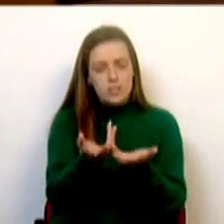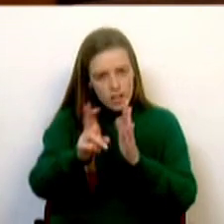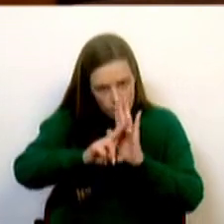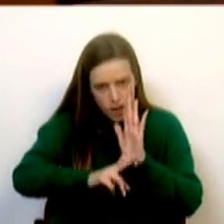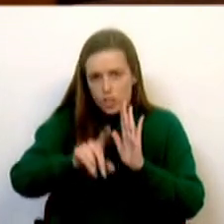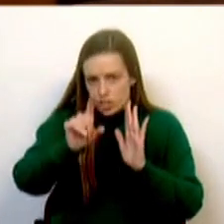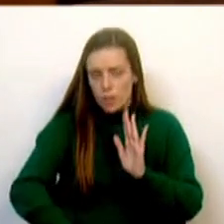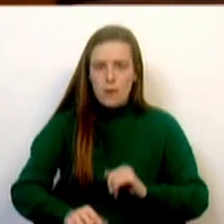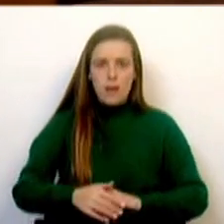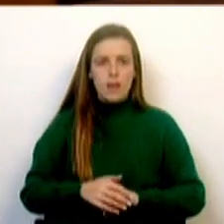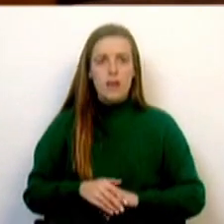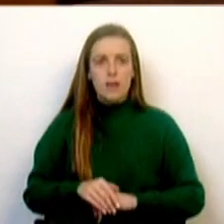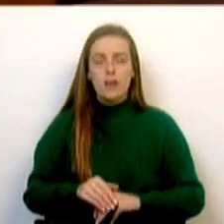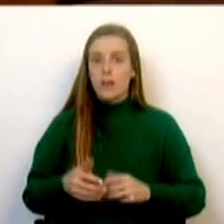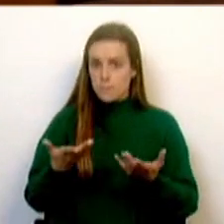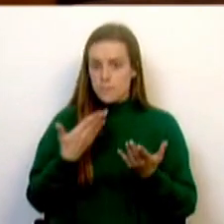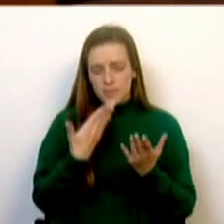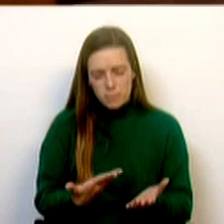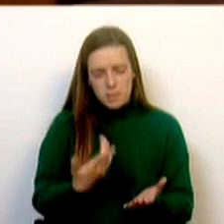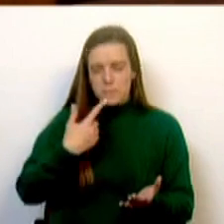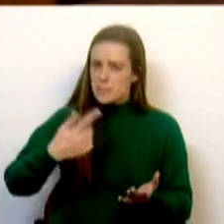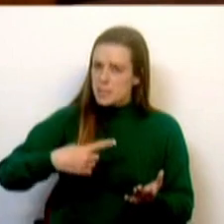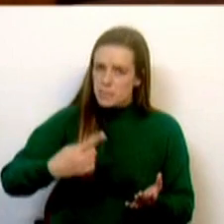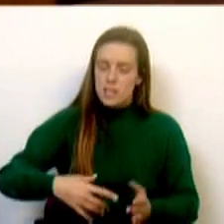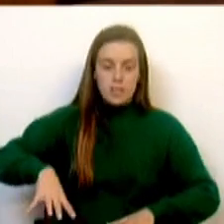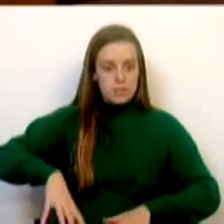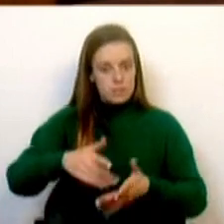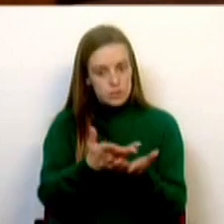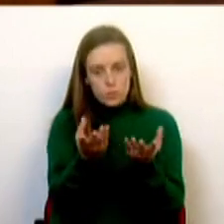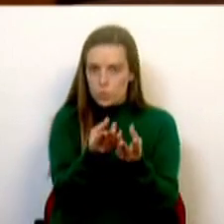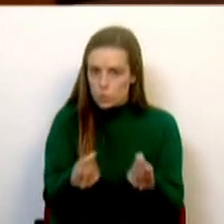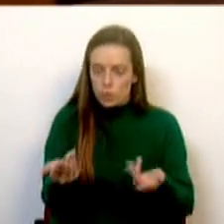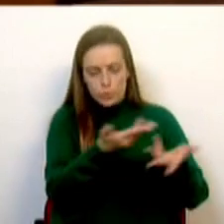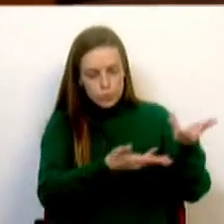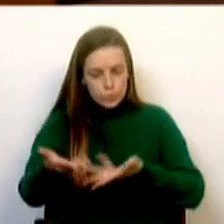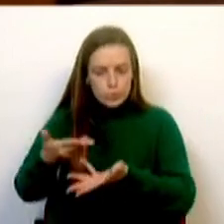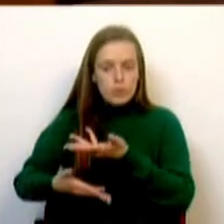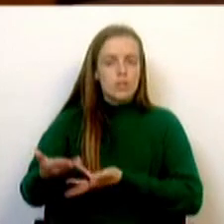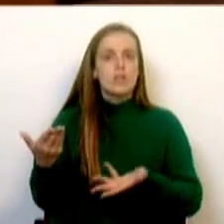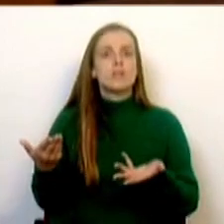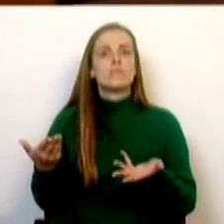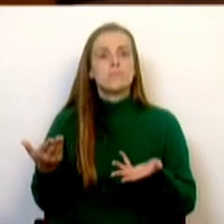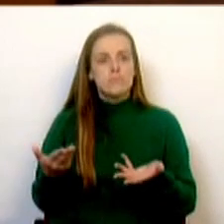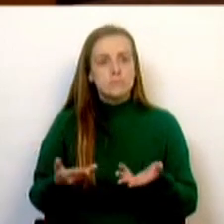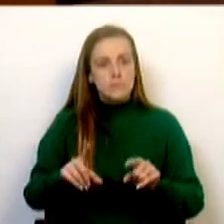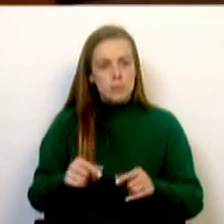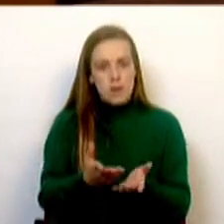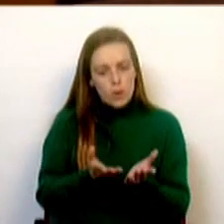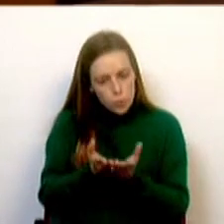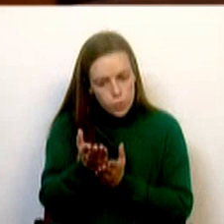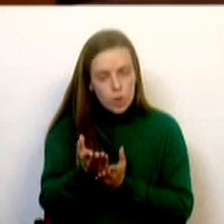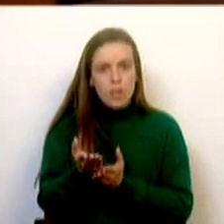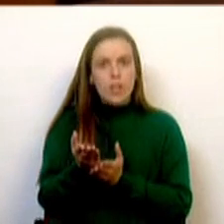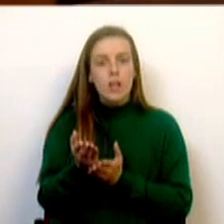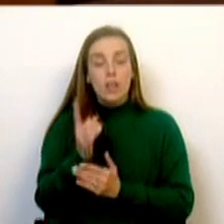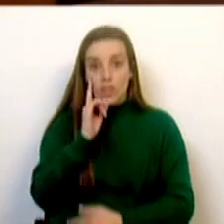regras. Os seus apelos ao desenvolvimento de uma solução diplomática têm também sido uma constante.